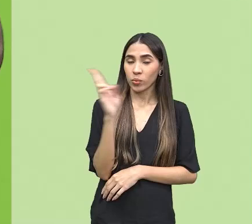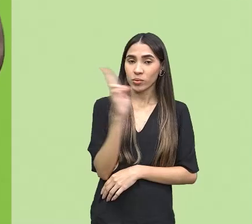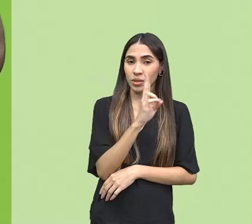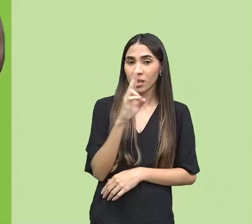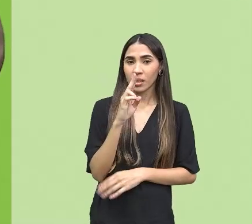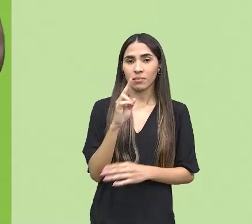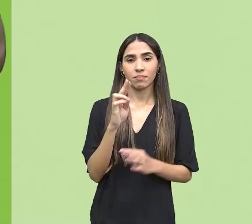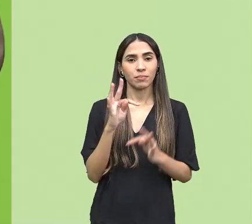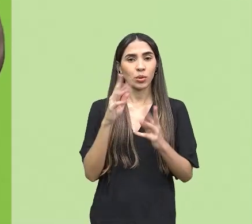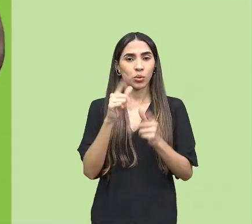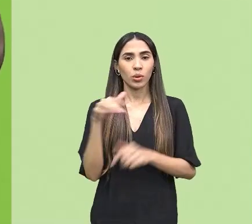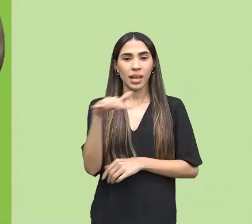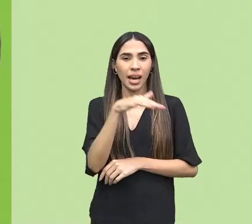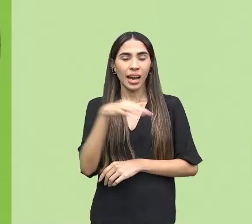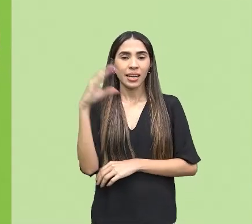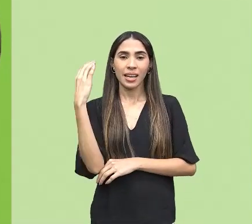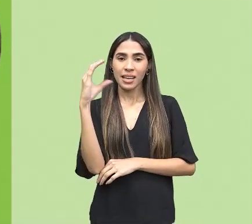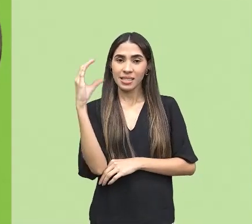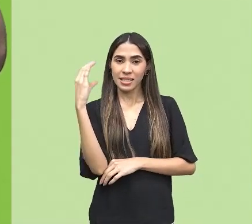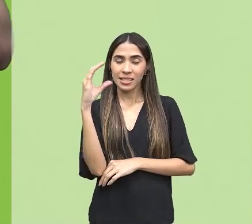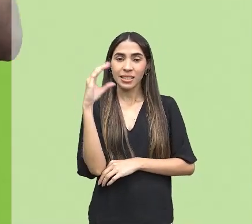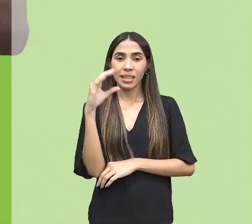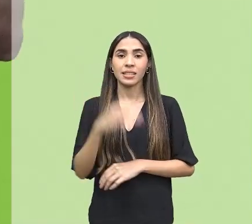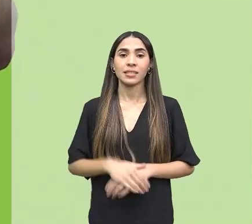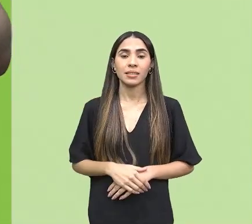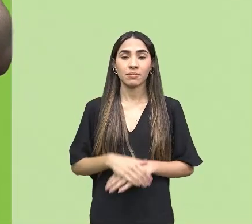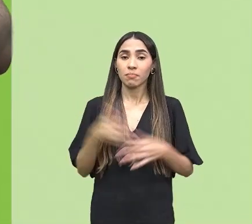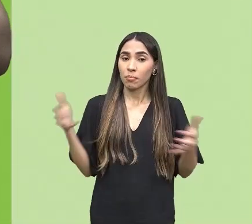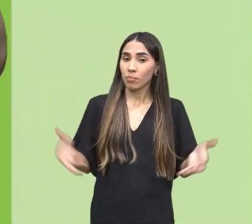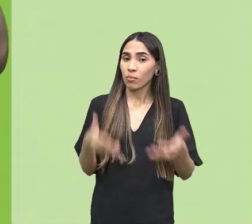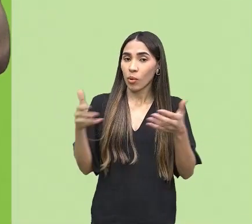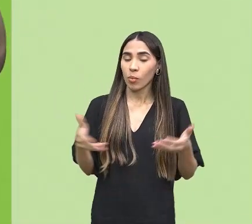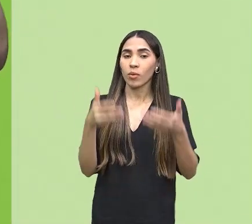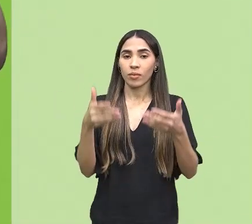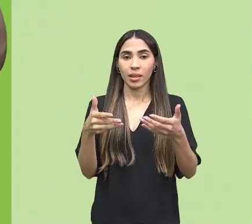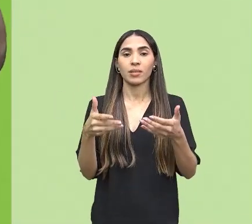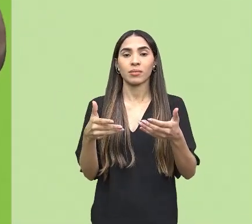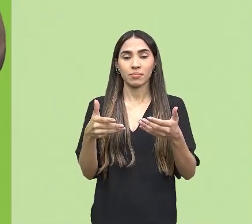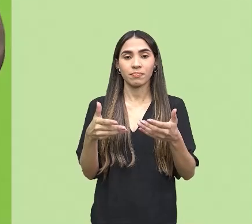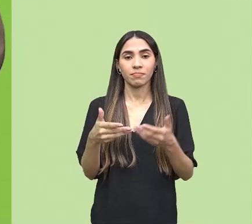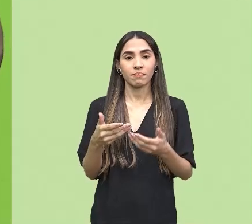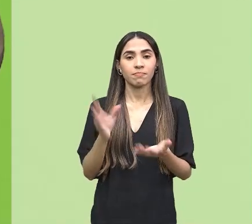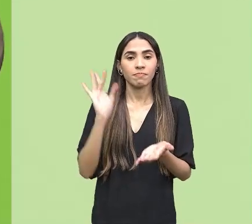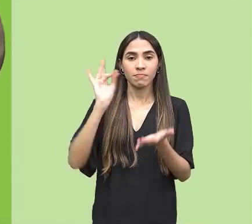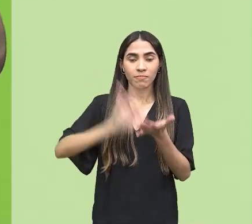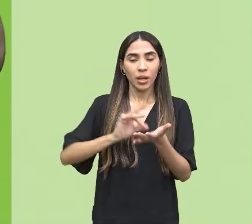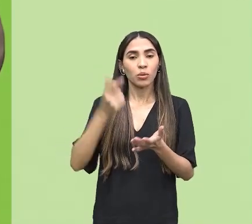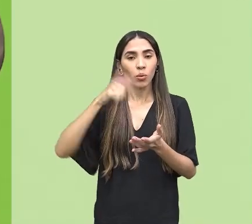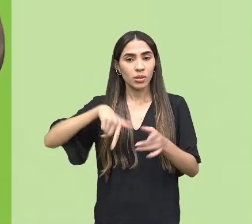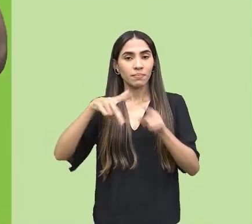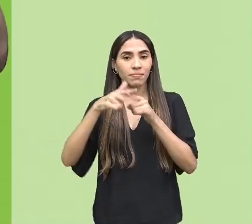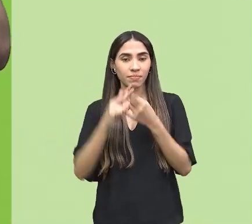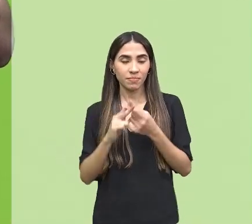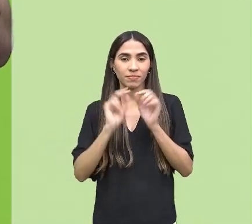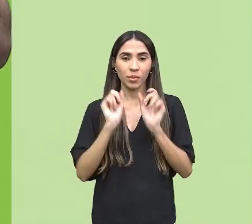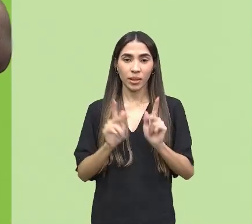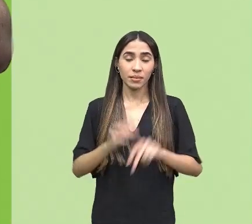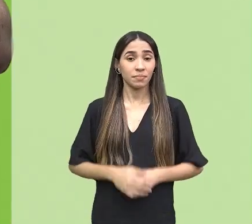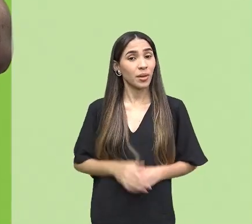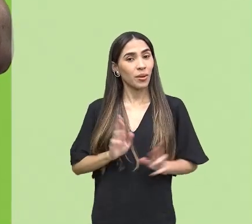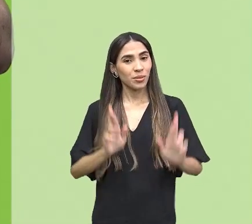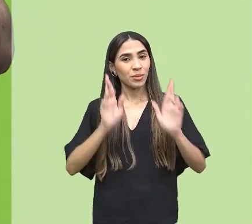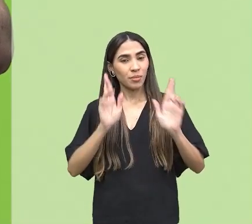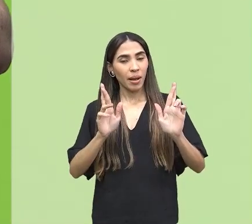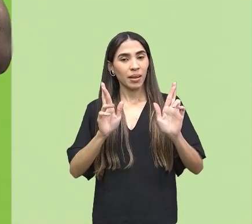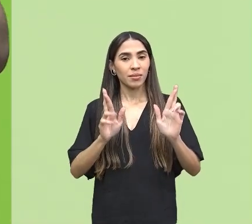que todas as ciências estão promovendo aí para que seja resolvido, tá certo? Eu espero